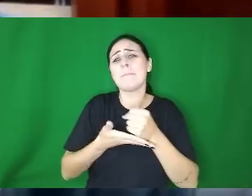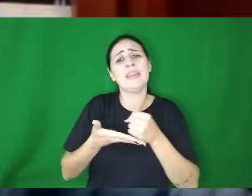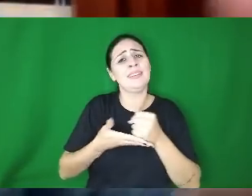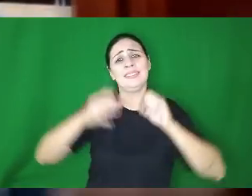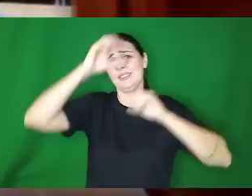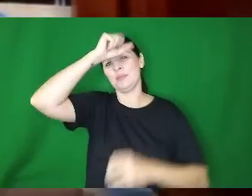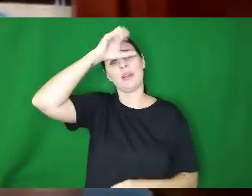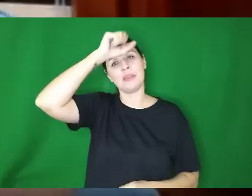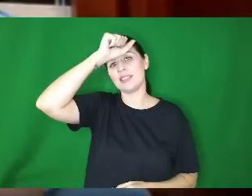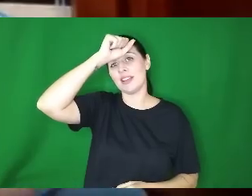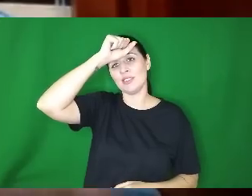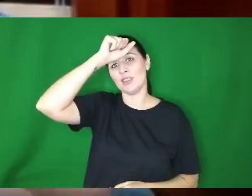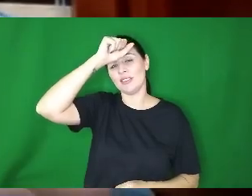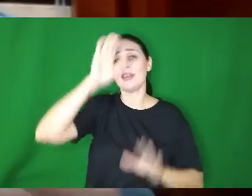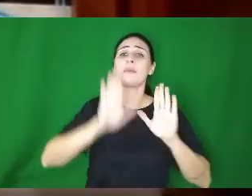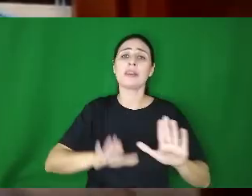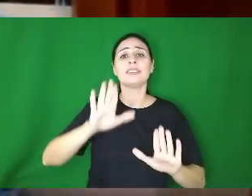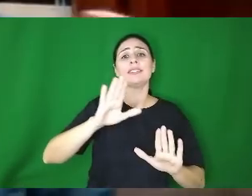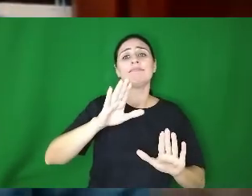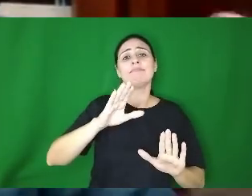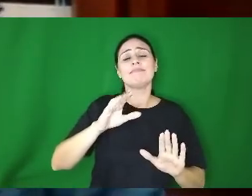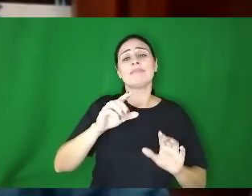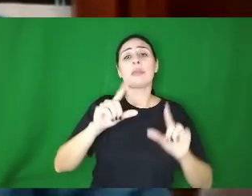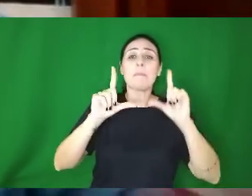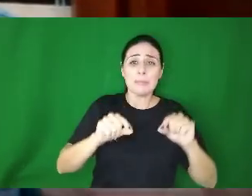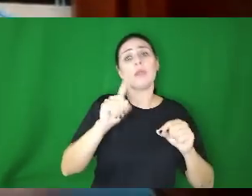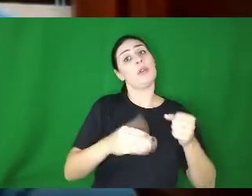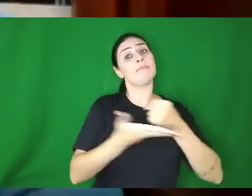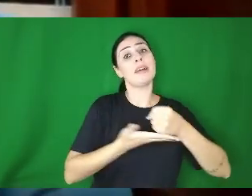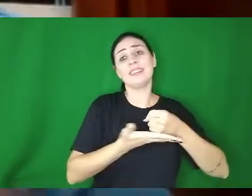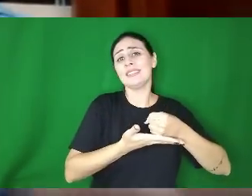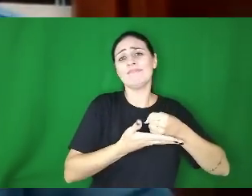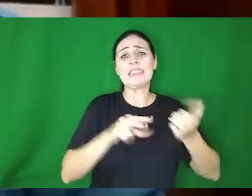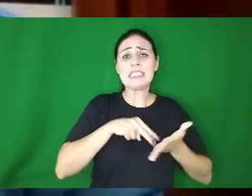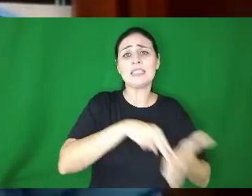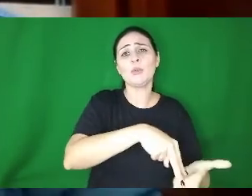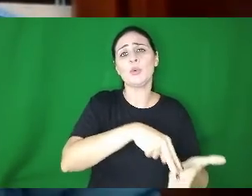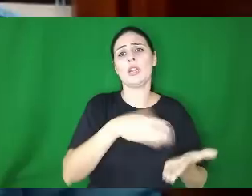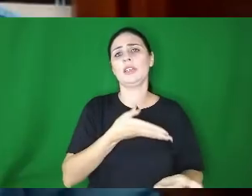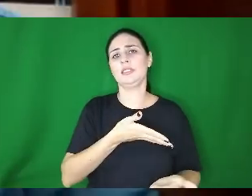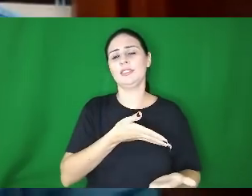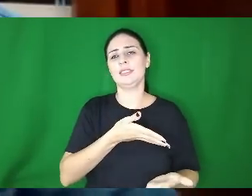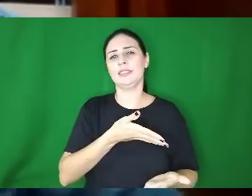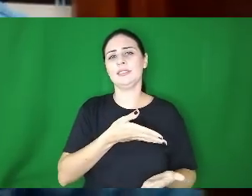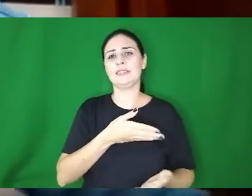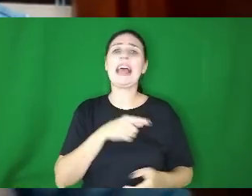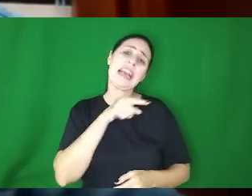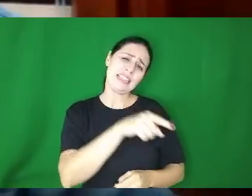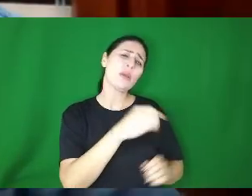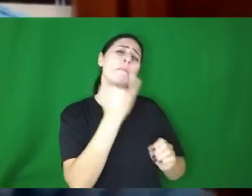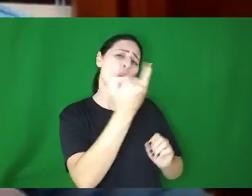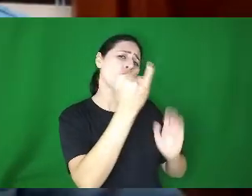gente coloca um pouco de coisa, e no fim, esse pouco de coisa contempla tudo, mas não forma nada, porque não tem o tempo